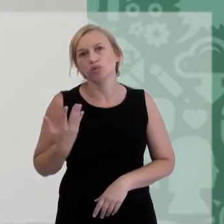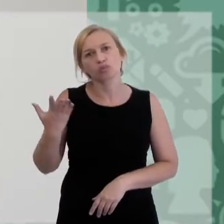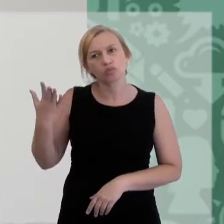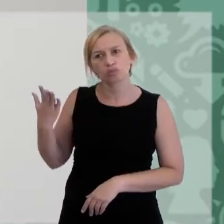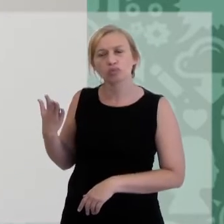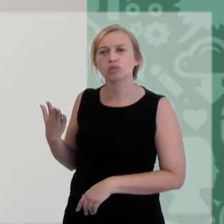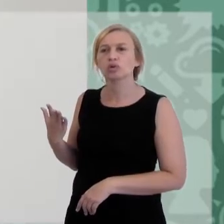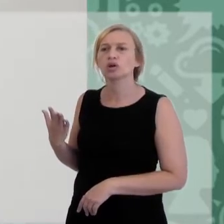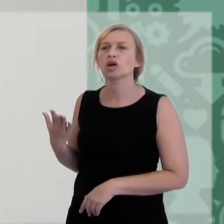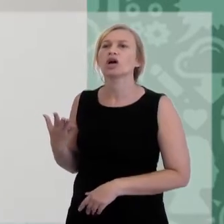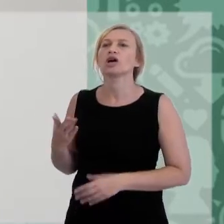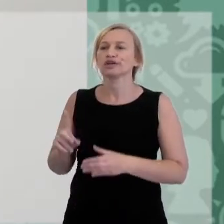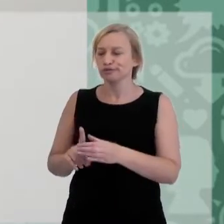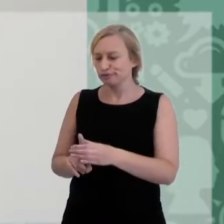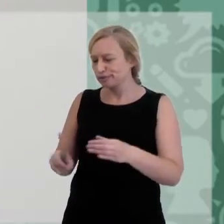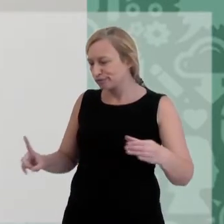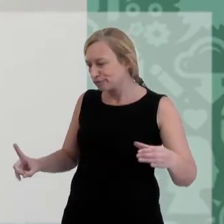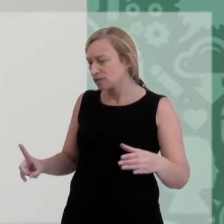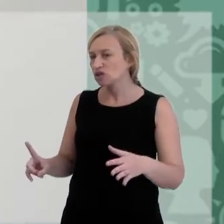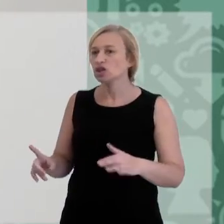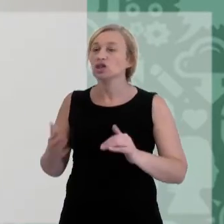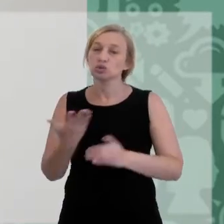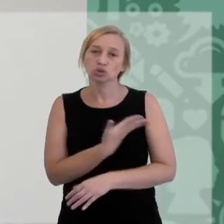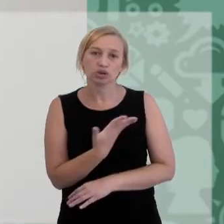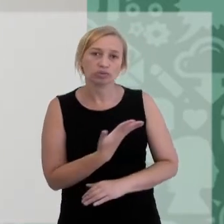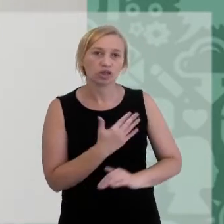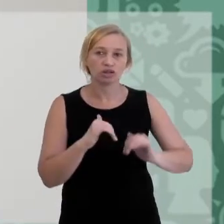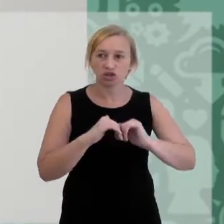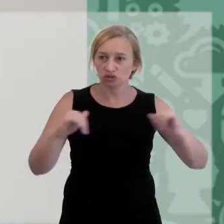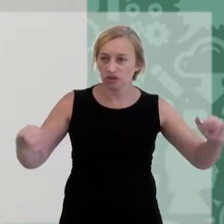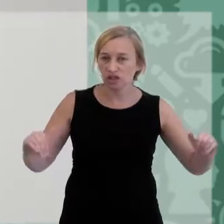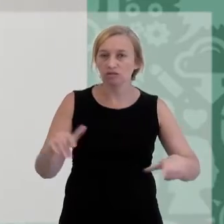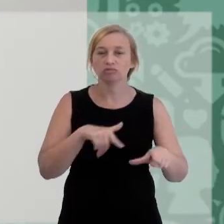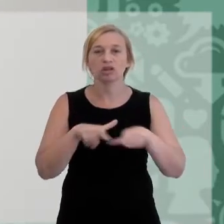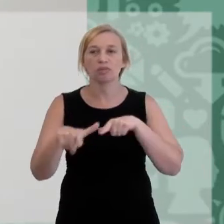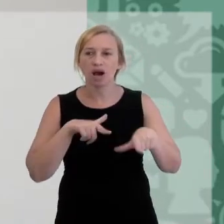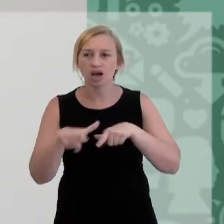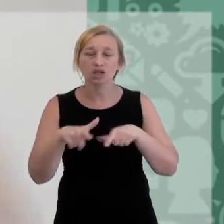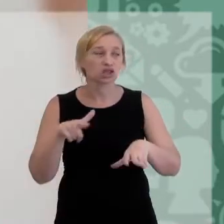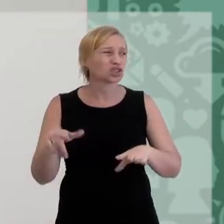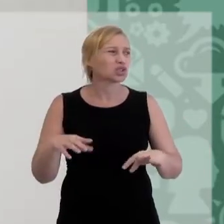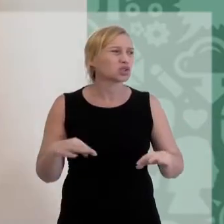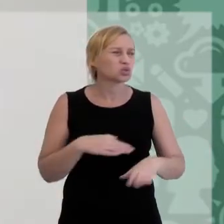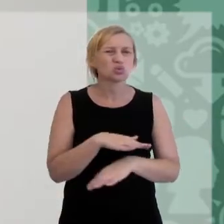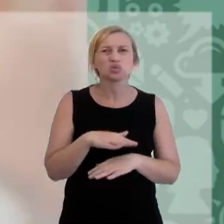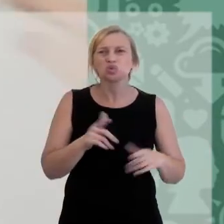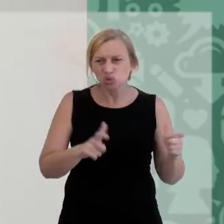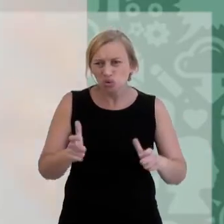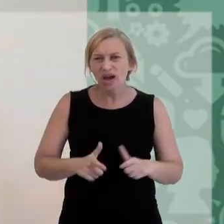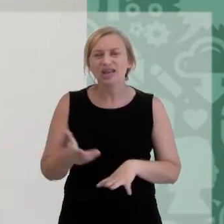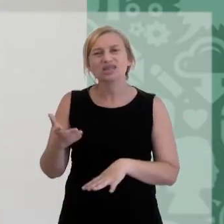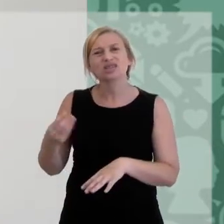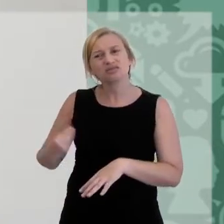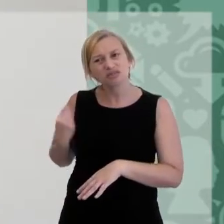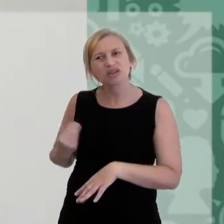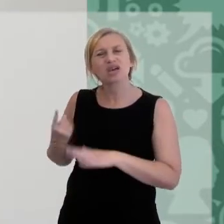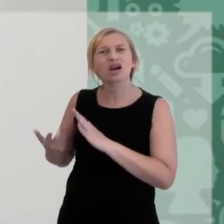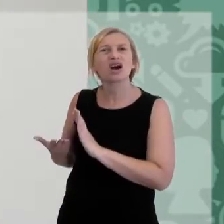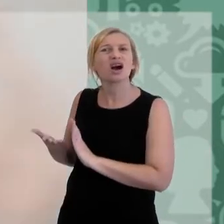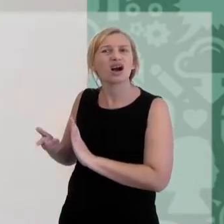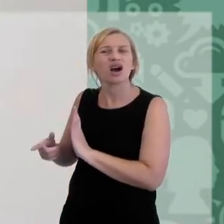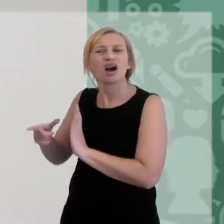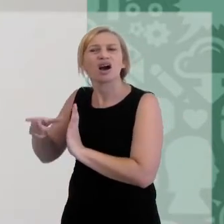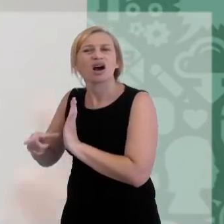ainda, né, de estar distante dos amigos, distante do trabalho, distante dos espaços que a gente